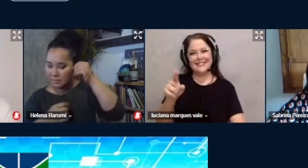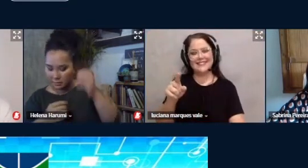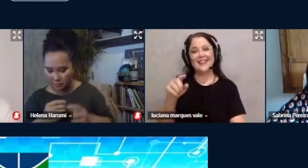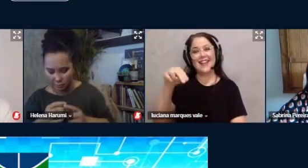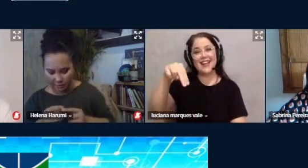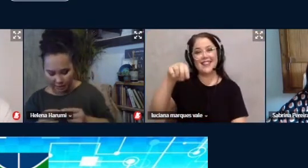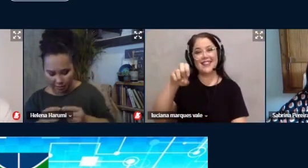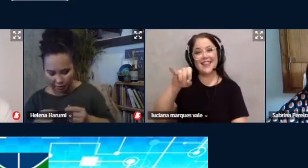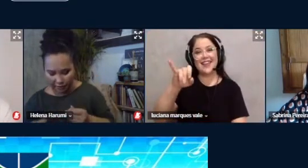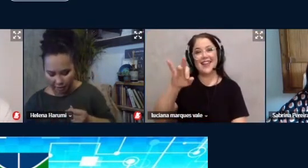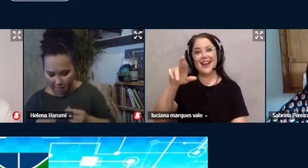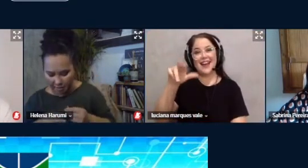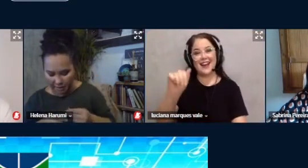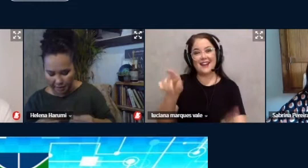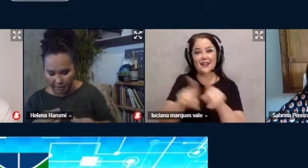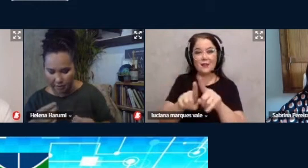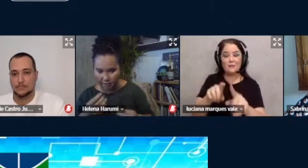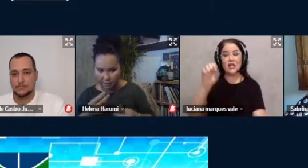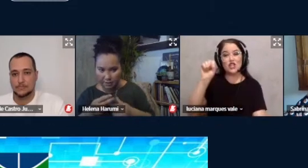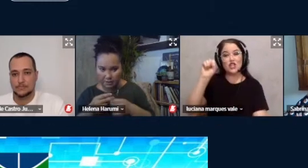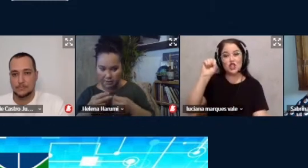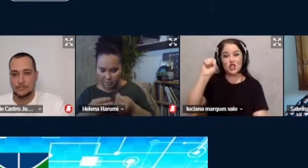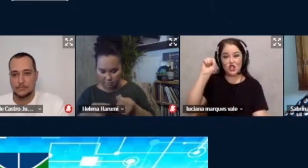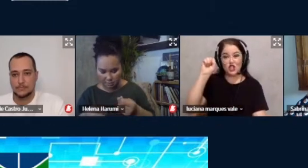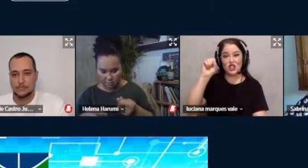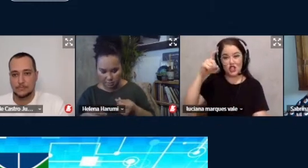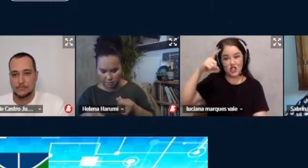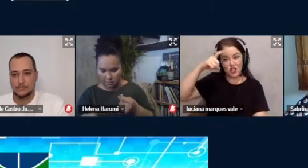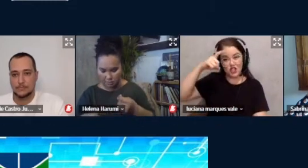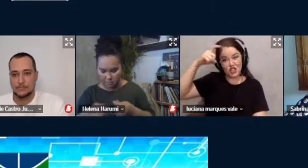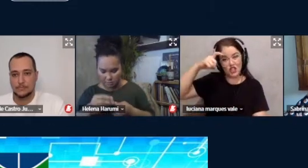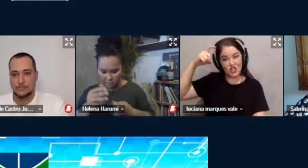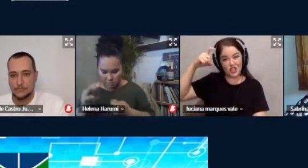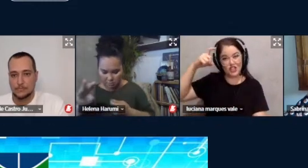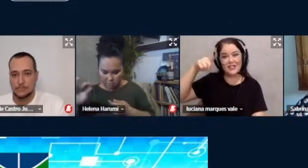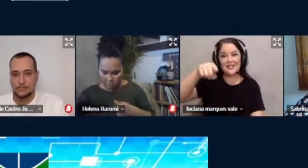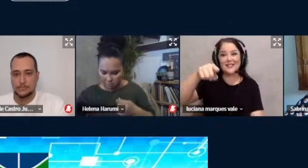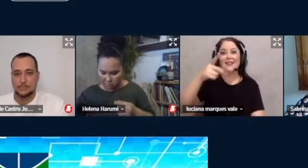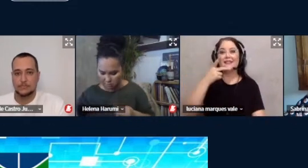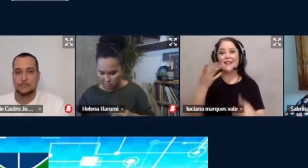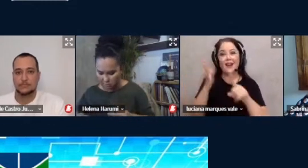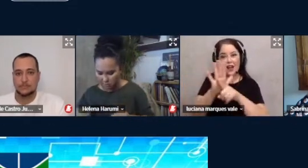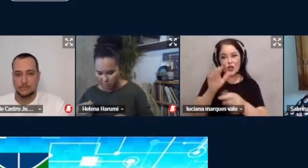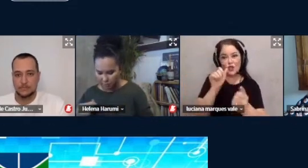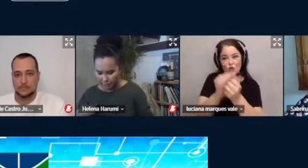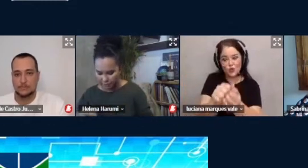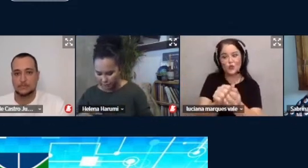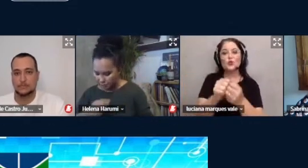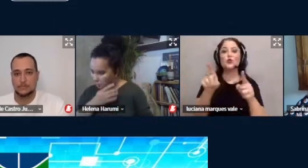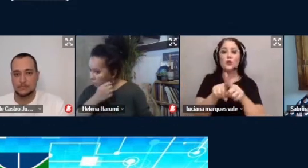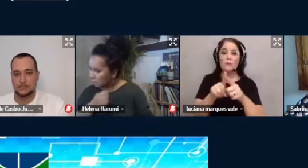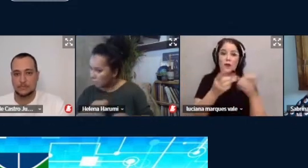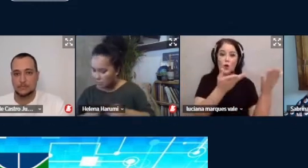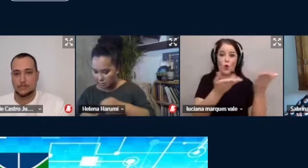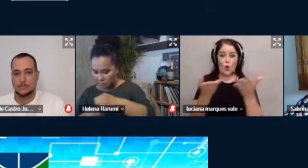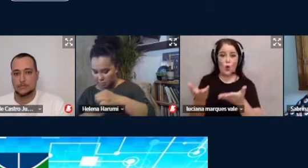Leiara e Xislene, que estão acompanhando, né? E também eu